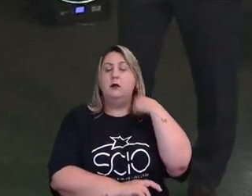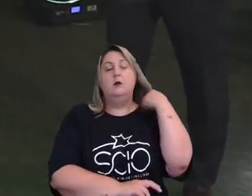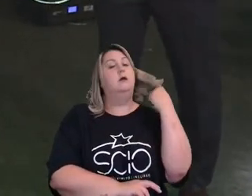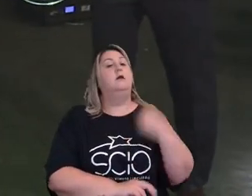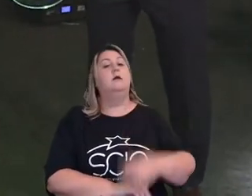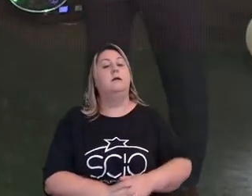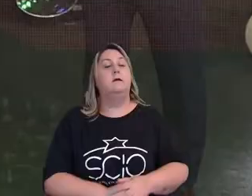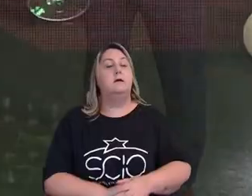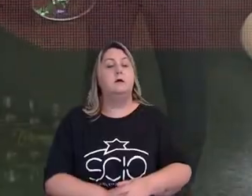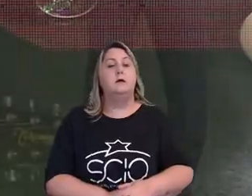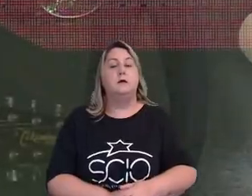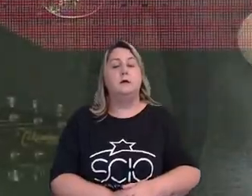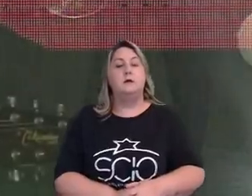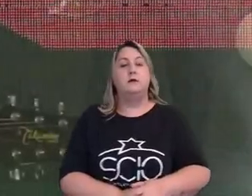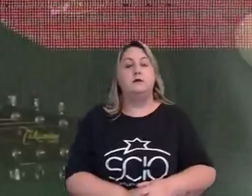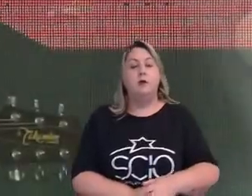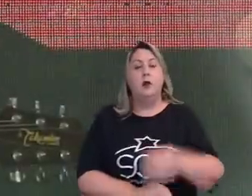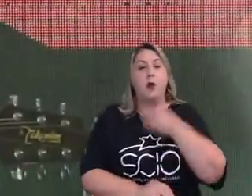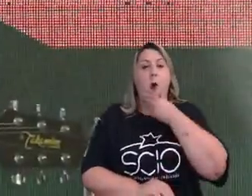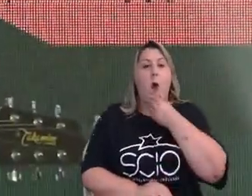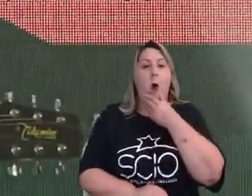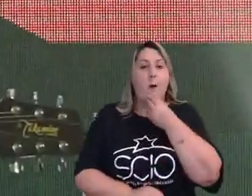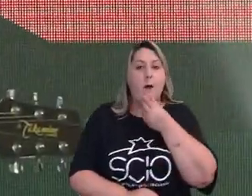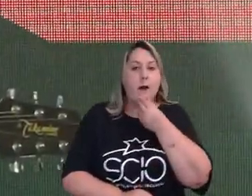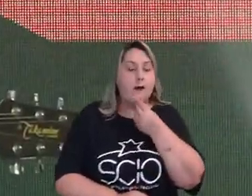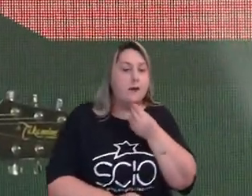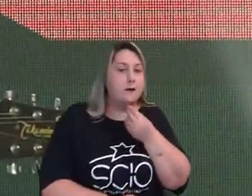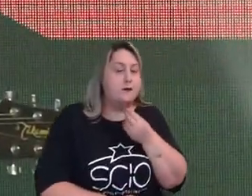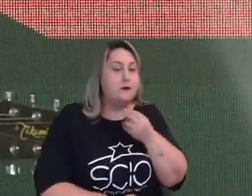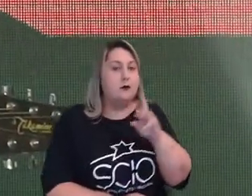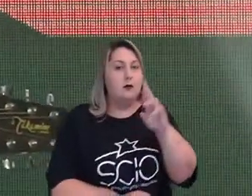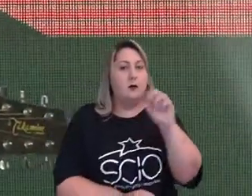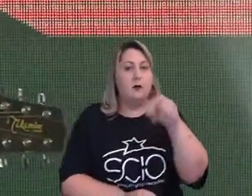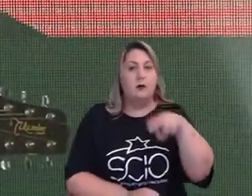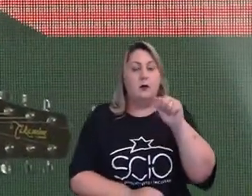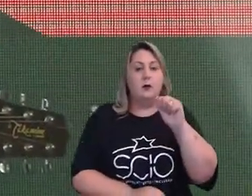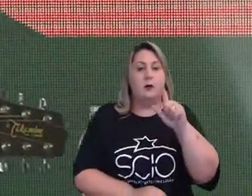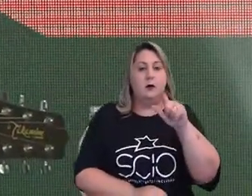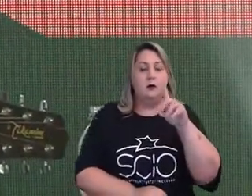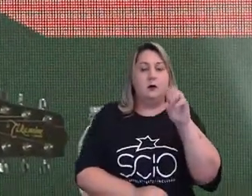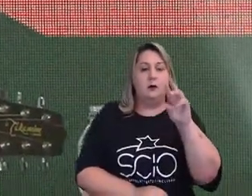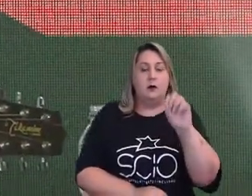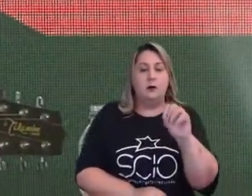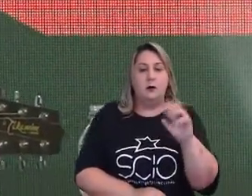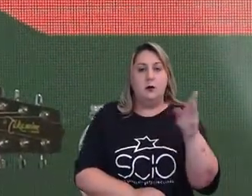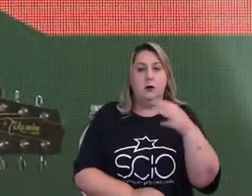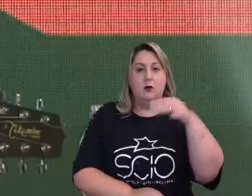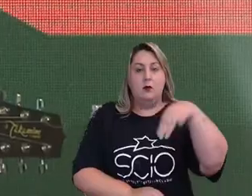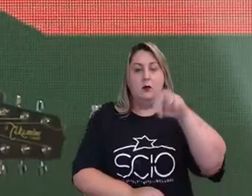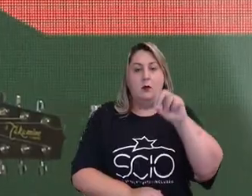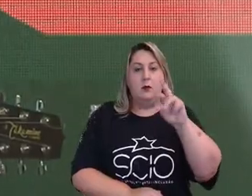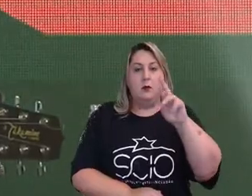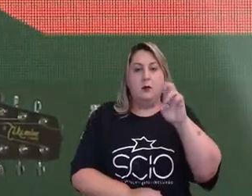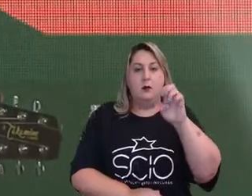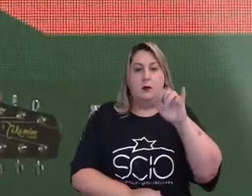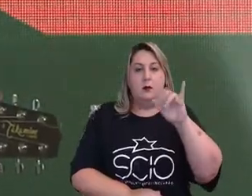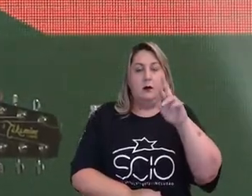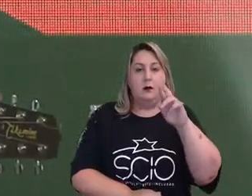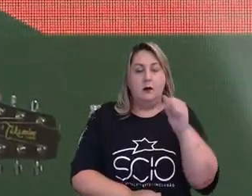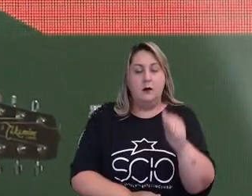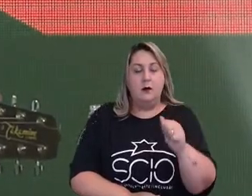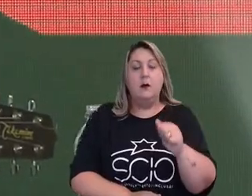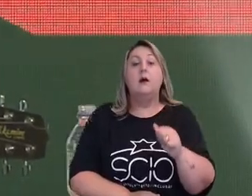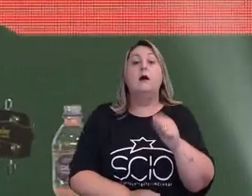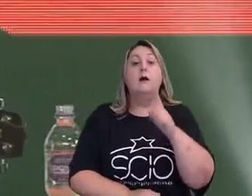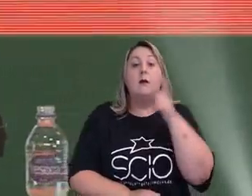Olha só, é um companheiro, é um homem, Ronaldo Moreira. Ronaldo Moreira,